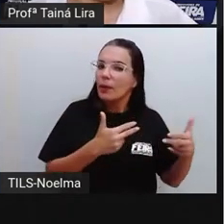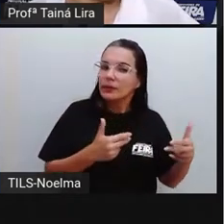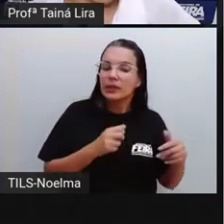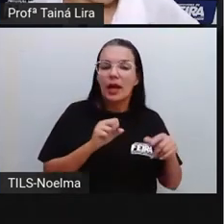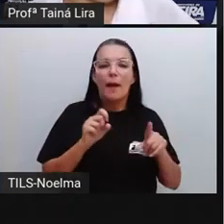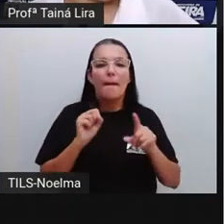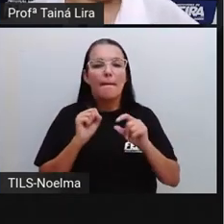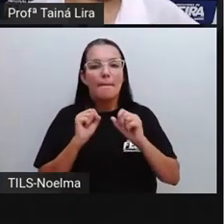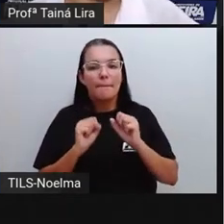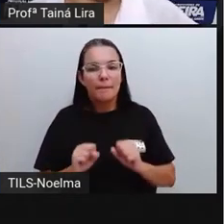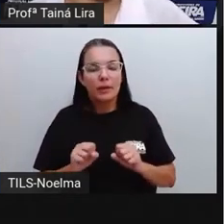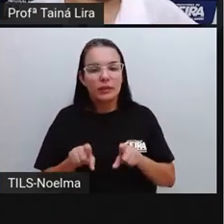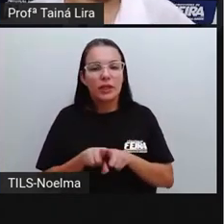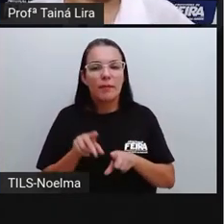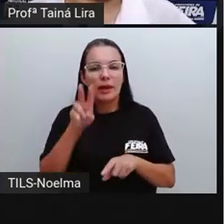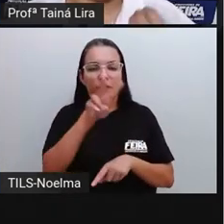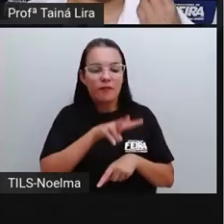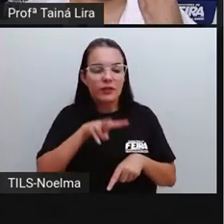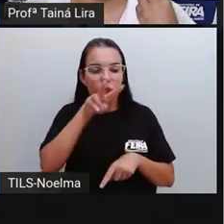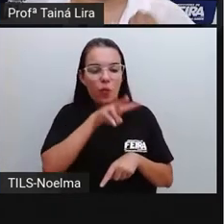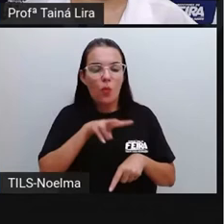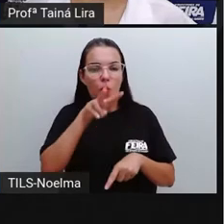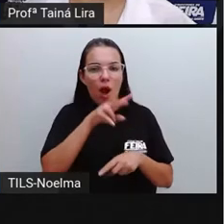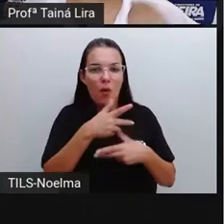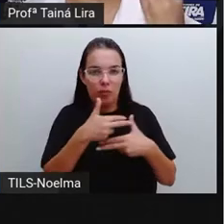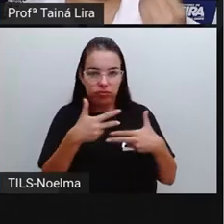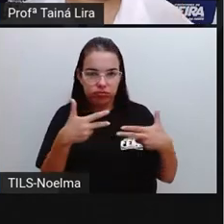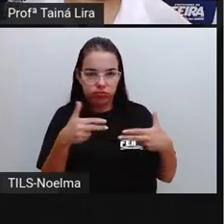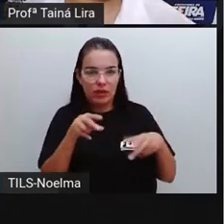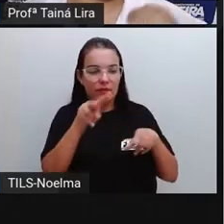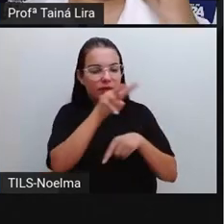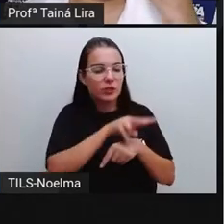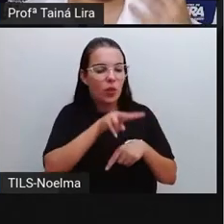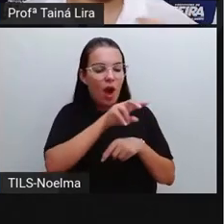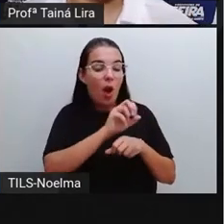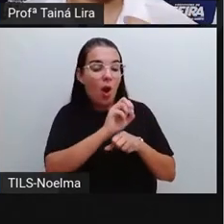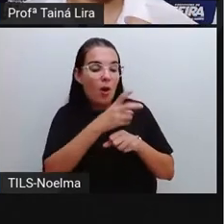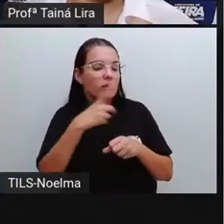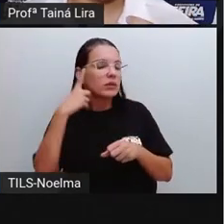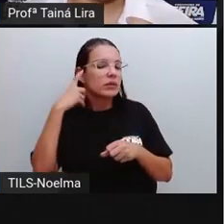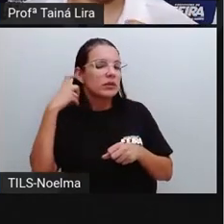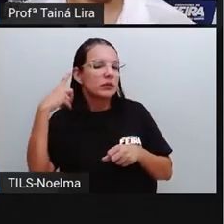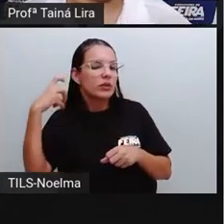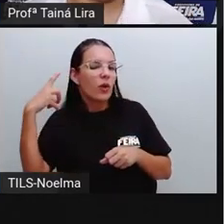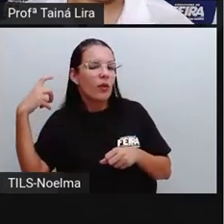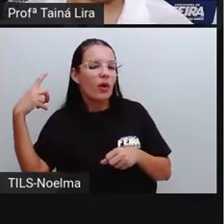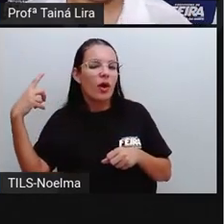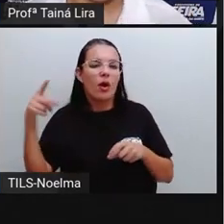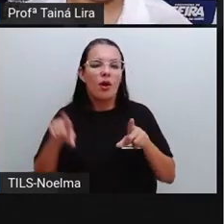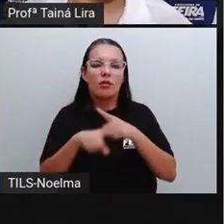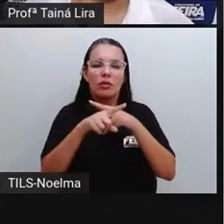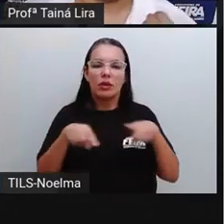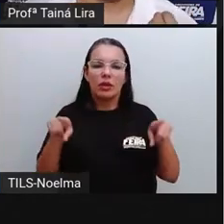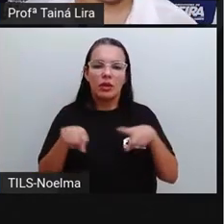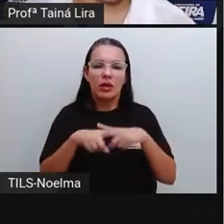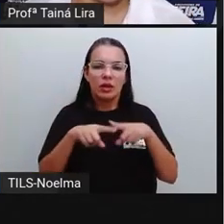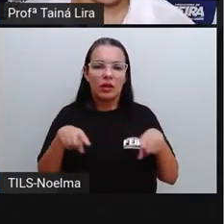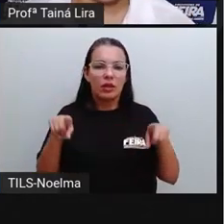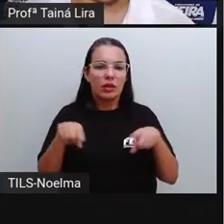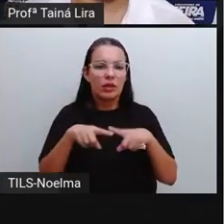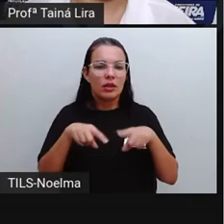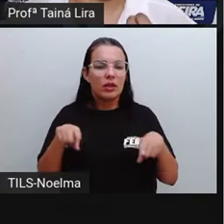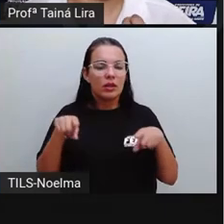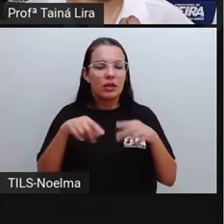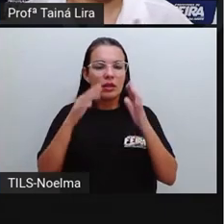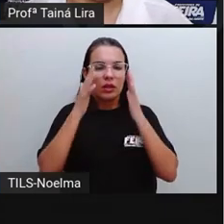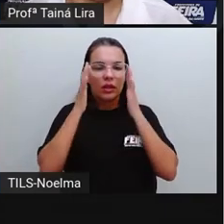recursos visuais e a depender se ele estiver passando ali na TV, na internet, pode vir